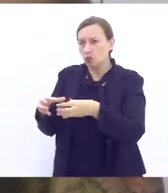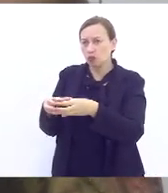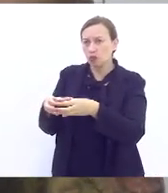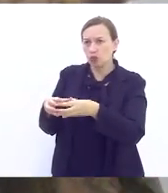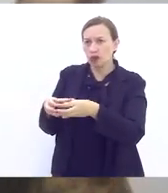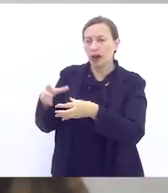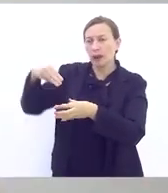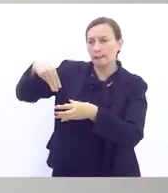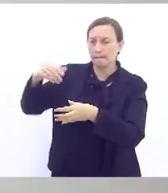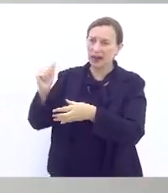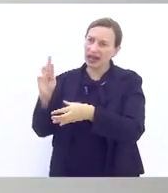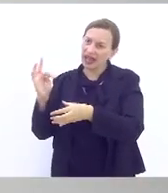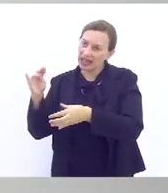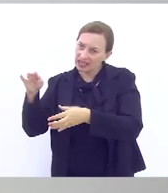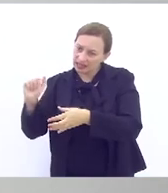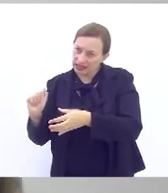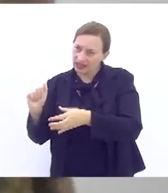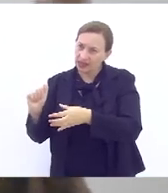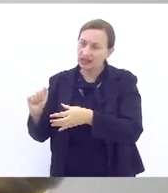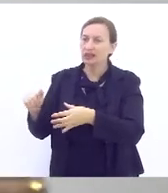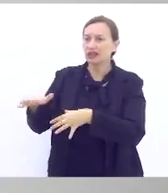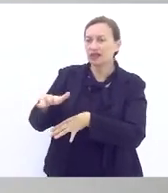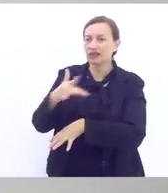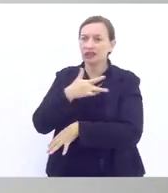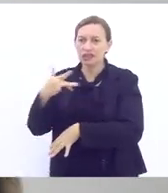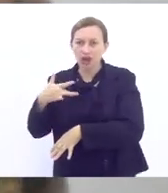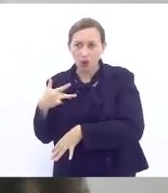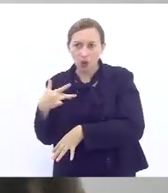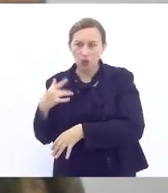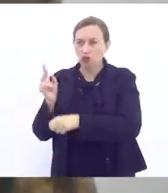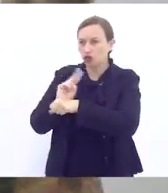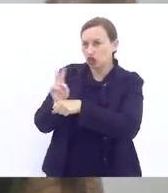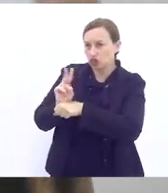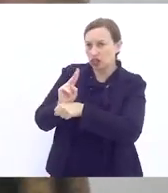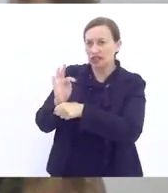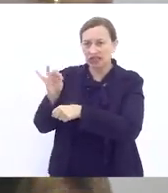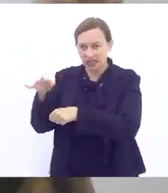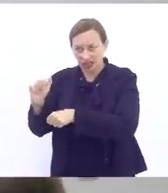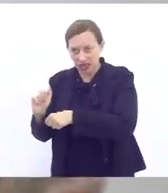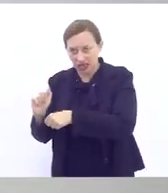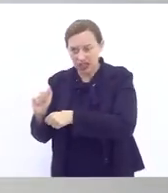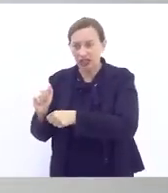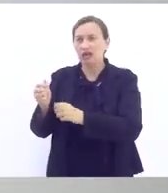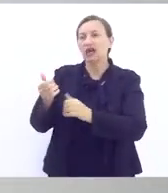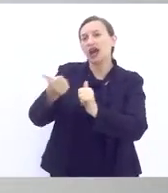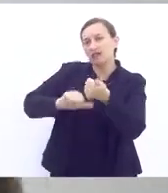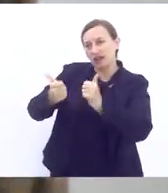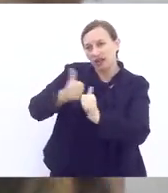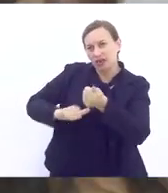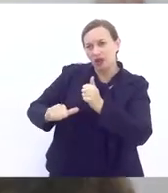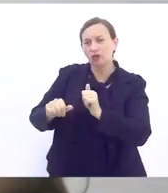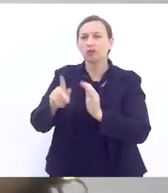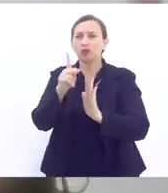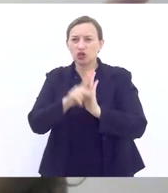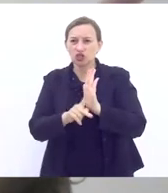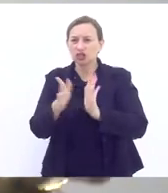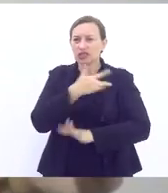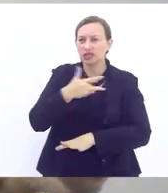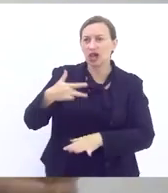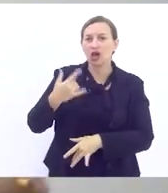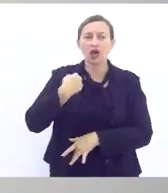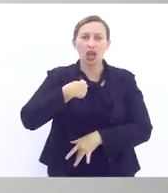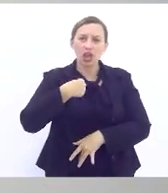Marguerita aí militante da Saúde na vigilância sanitária Analisa e avalia projetos em saúde Eu quando tive